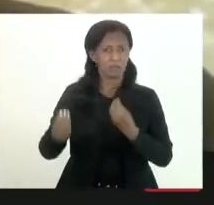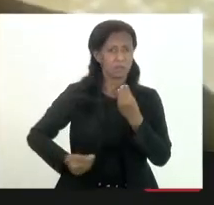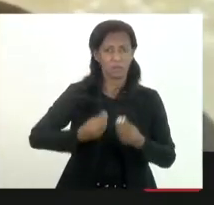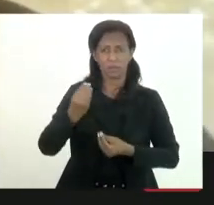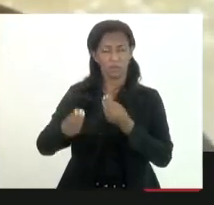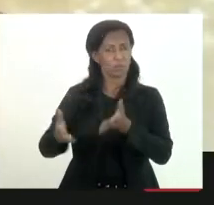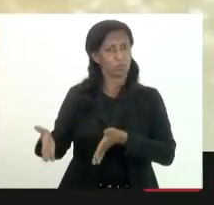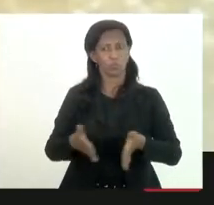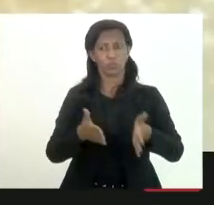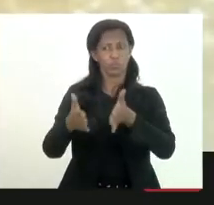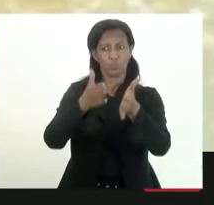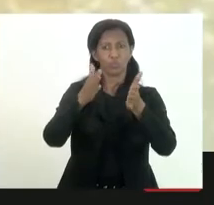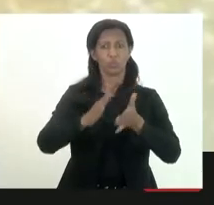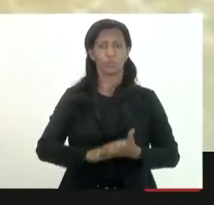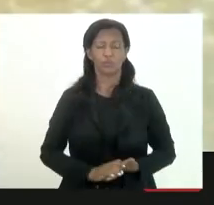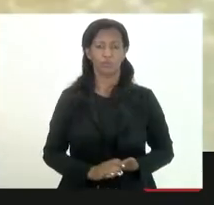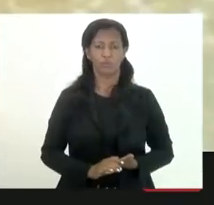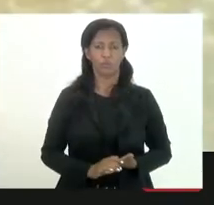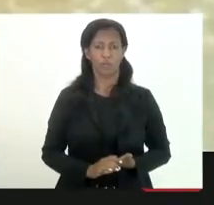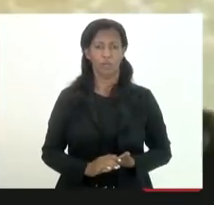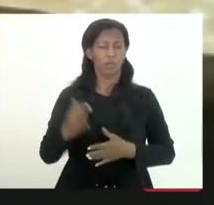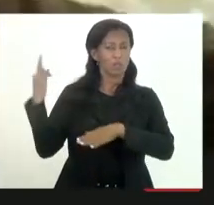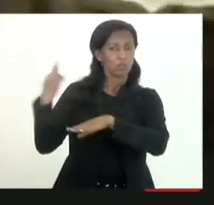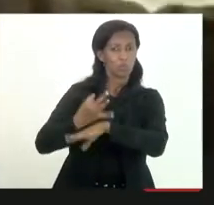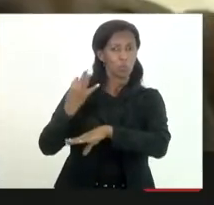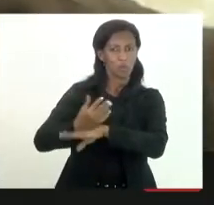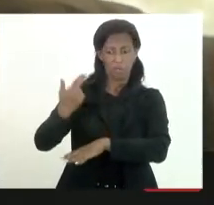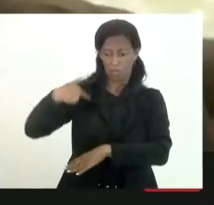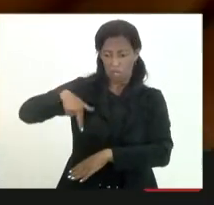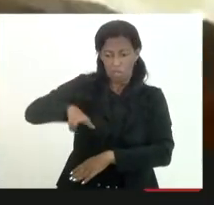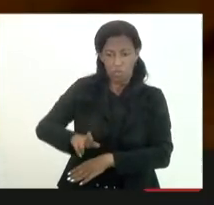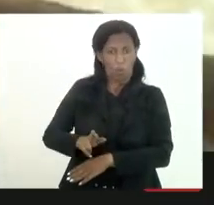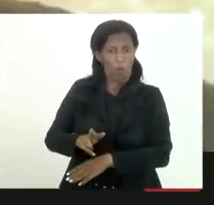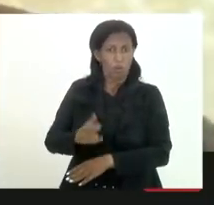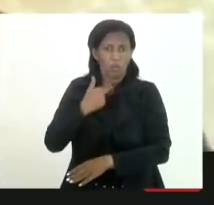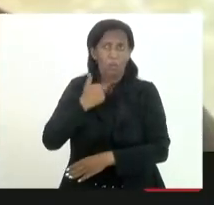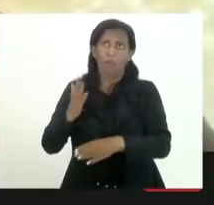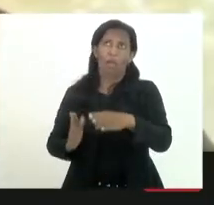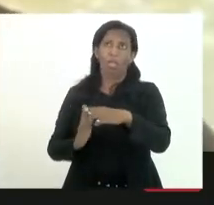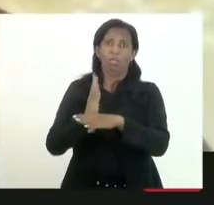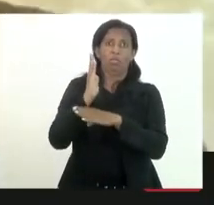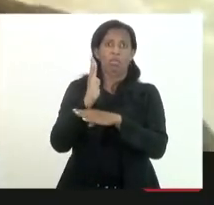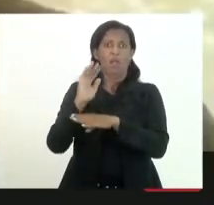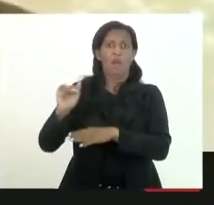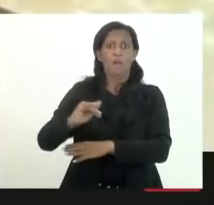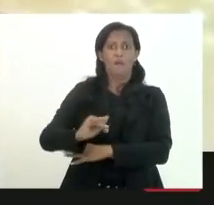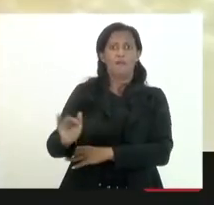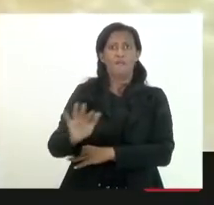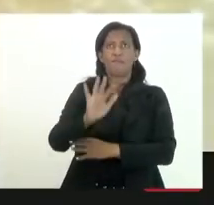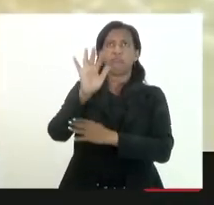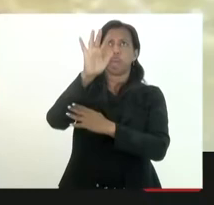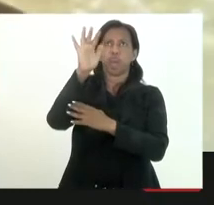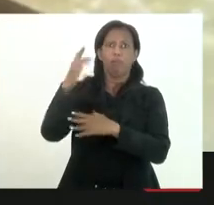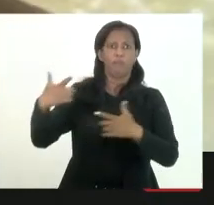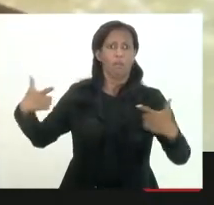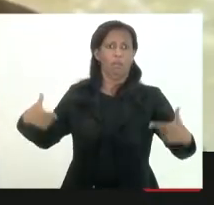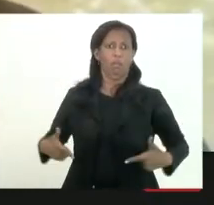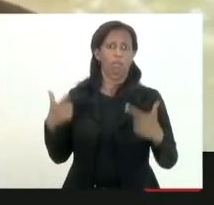há liderança religiosa que vá subir o morro e enfrentar traficantes armados. A Marta é policial, sabe